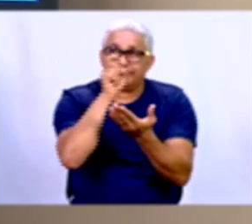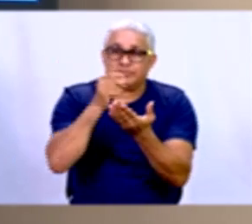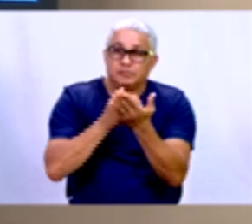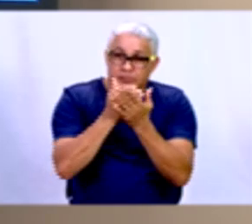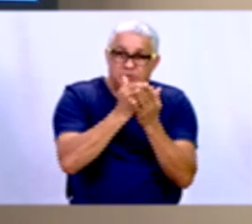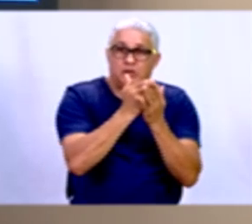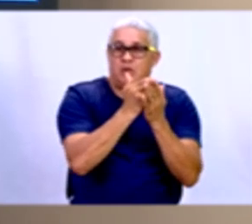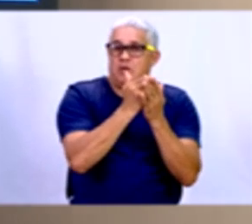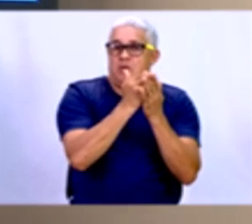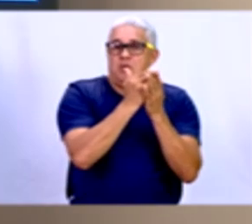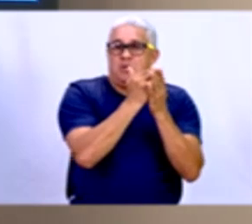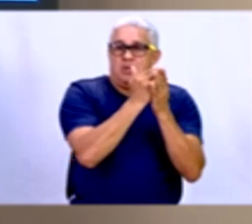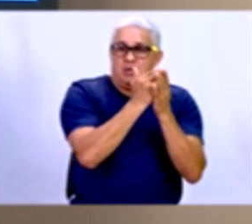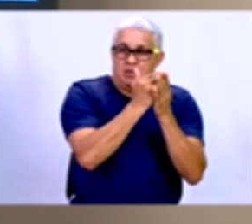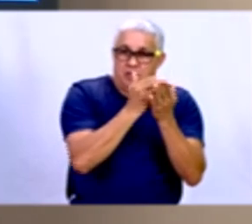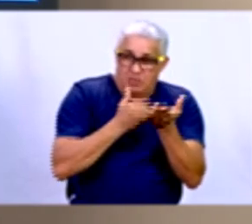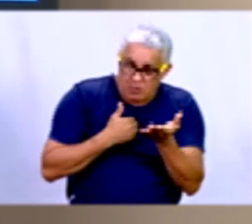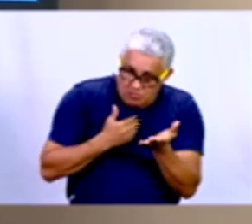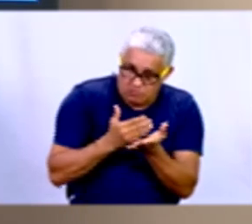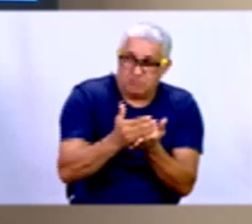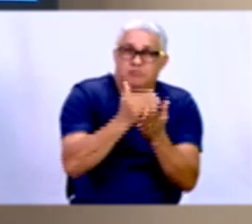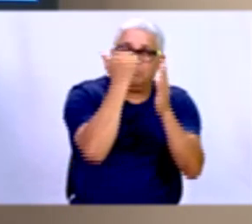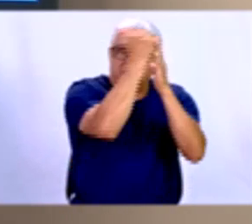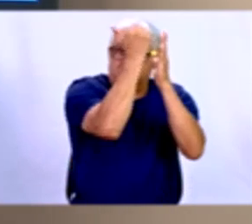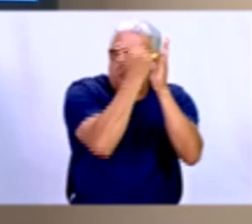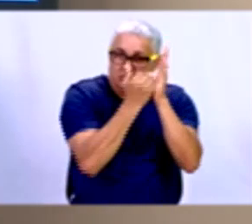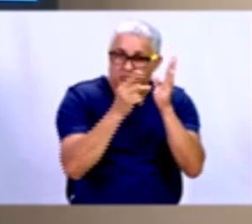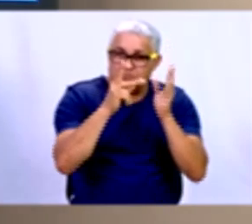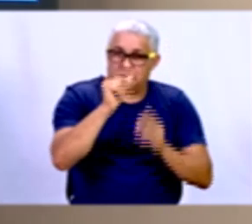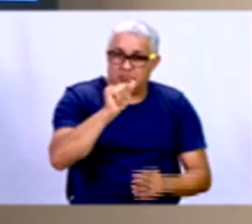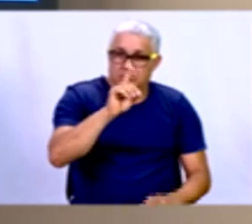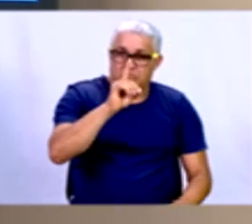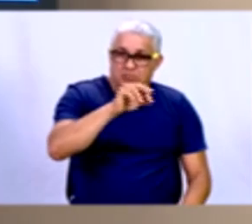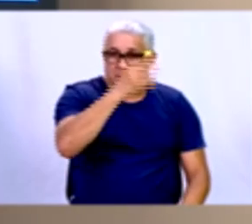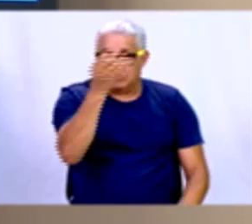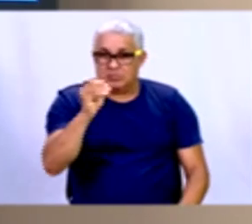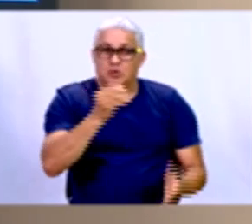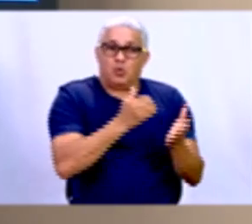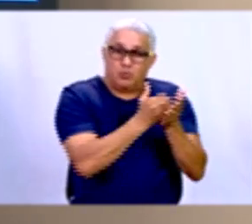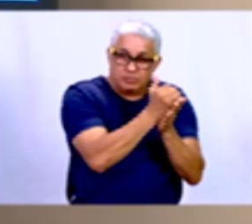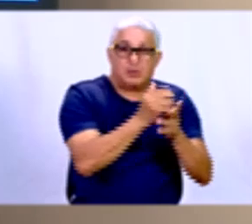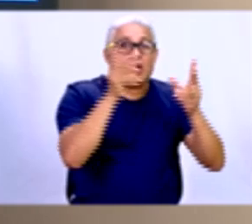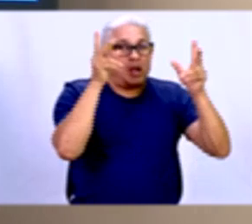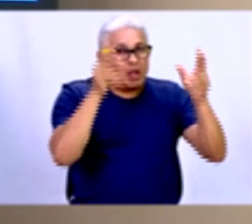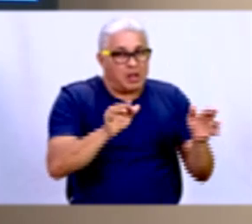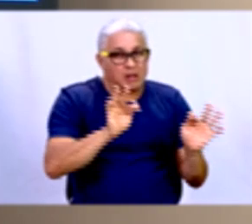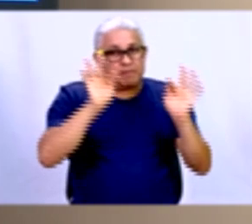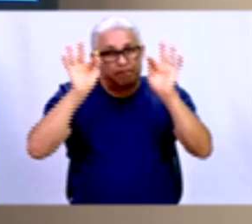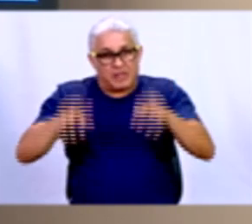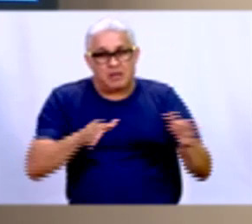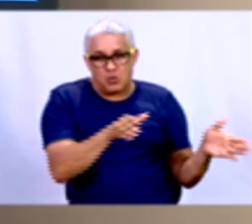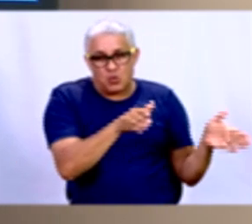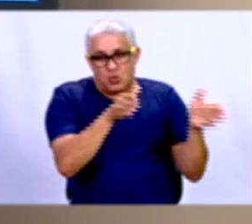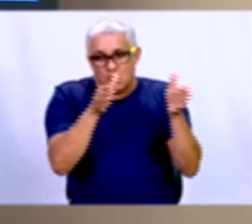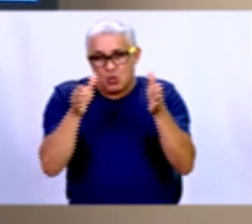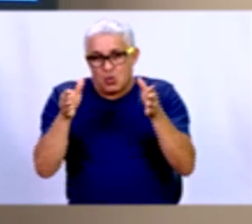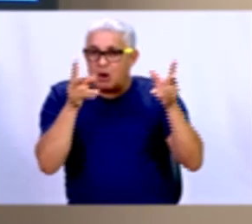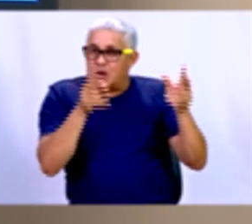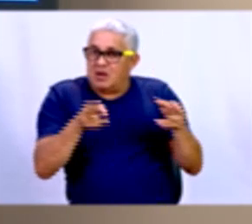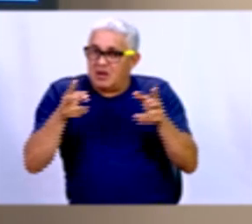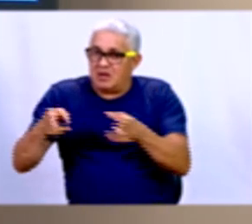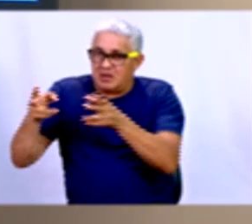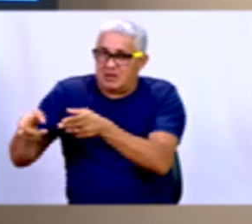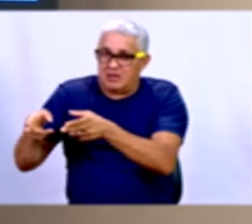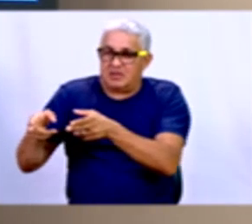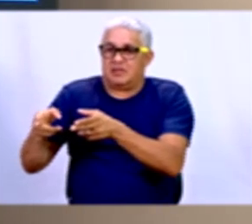desenvolver um sistema com um padrão, você deve terminar com aquele mesmo padrão. Já vi sistemas que nas